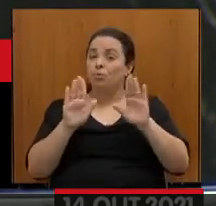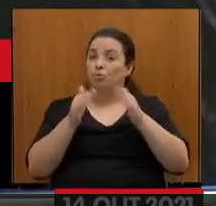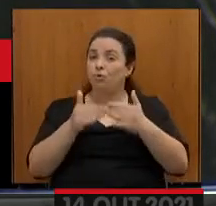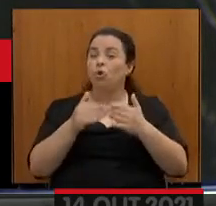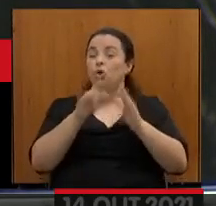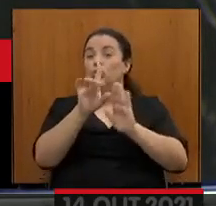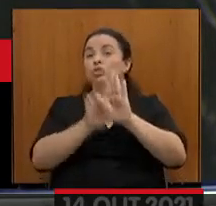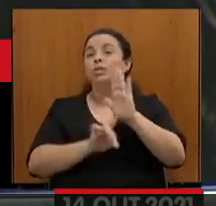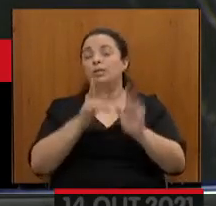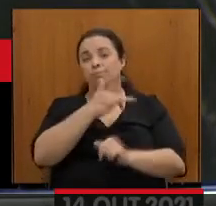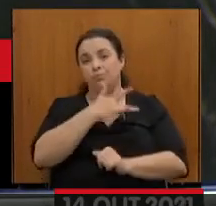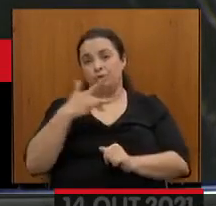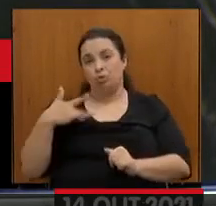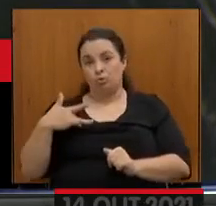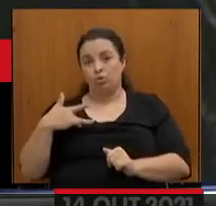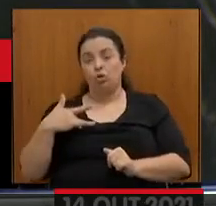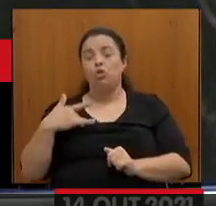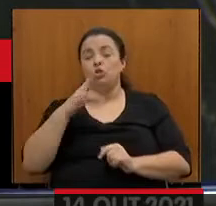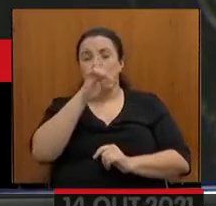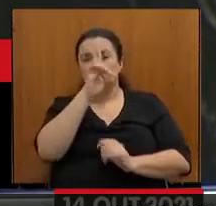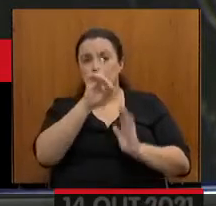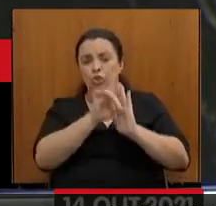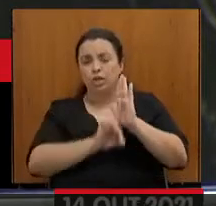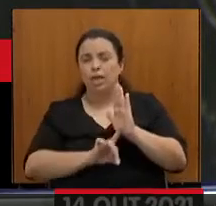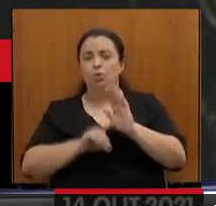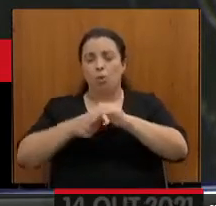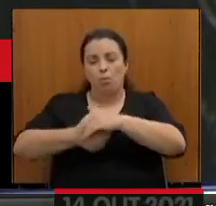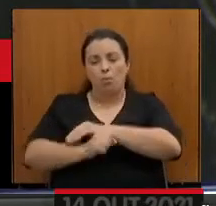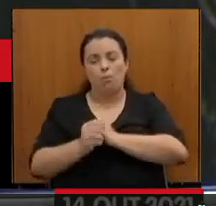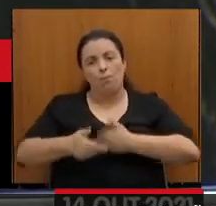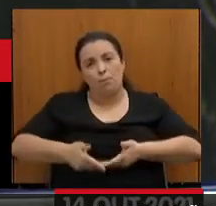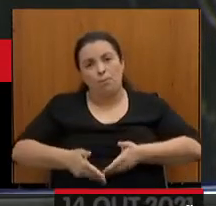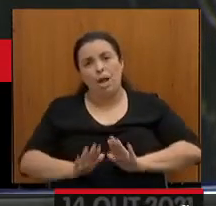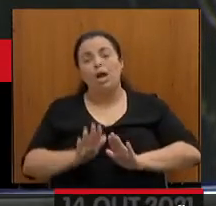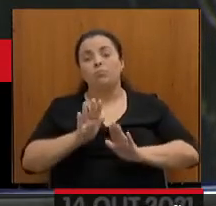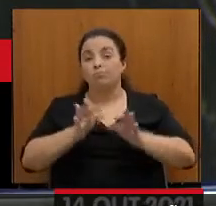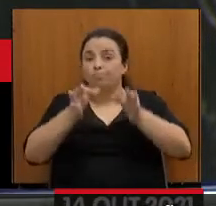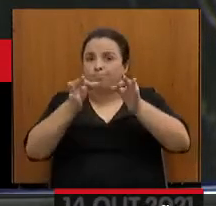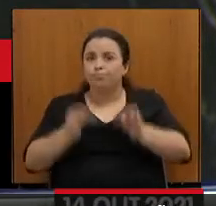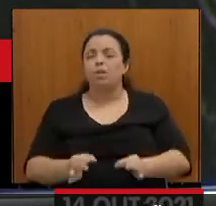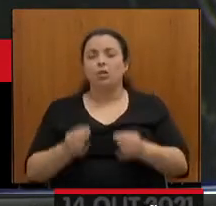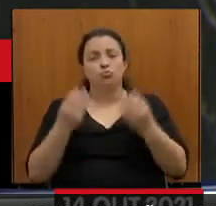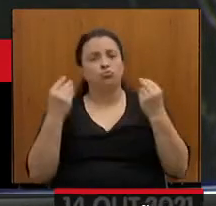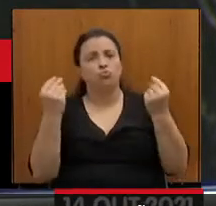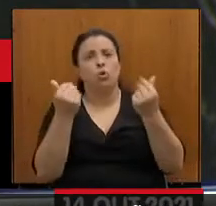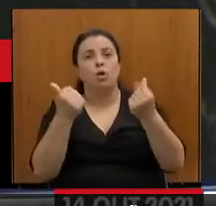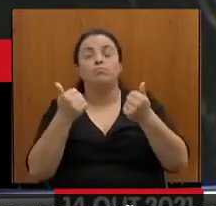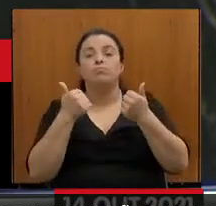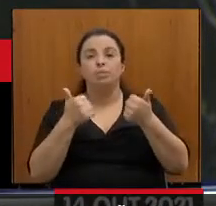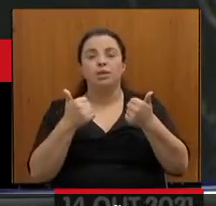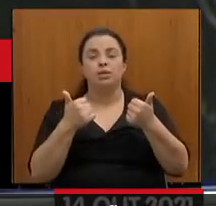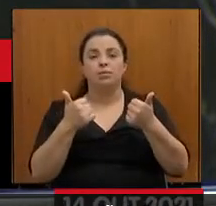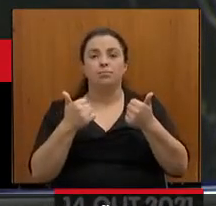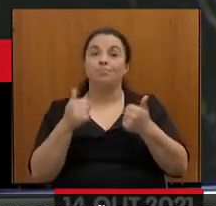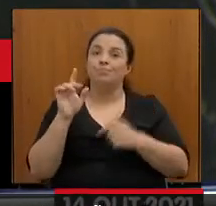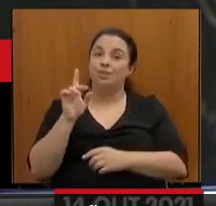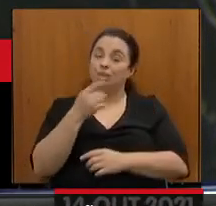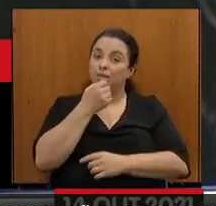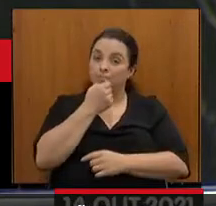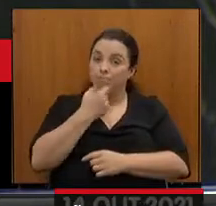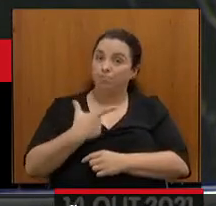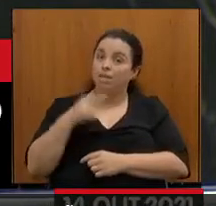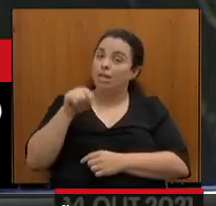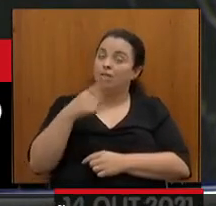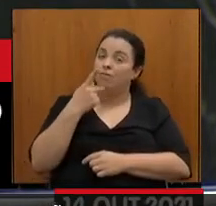direito a um pré-parto, a um parto, a um pós-parto adequado. Deputado João Vitor Xavier disse aqui da nossa luta e da